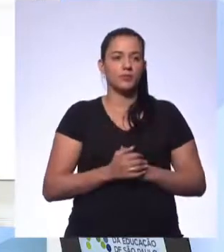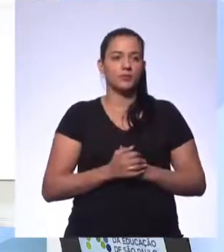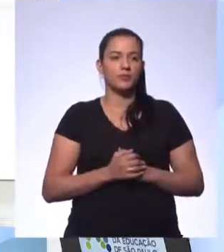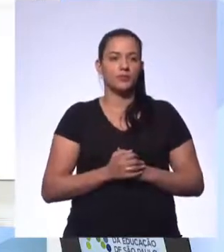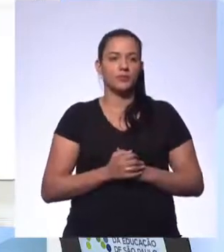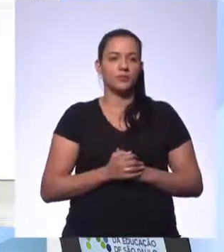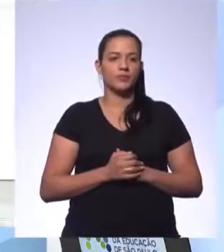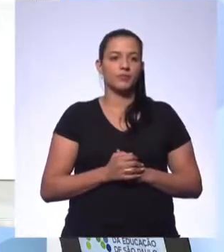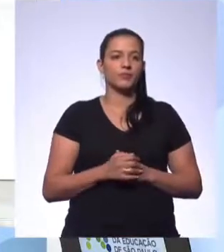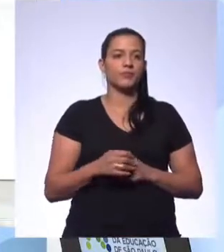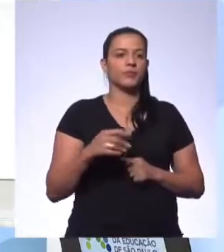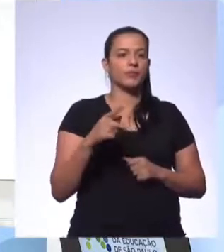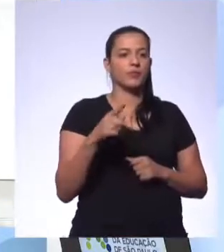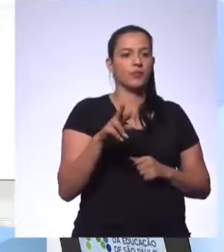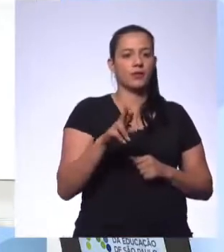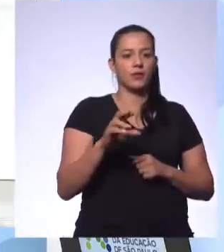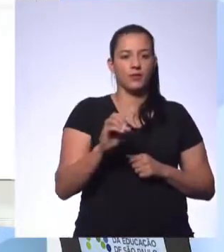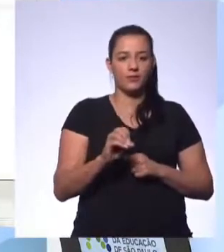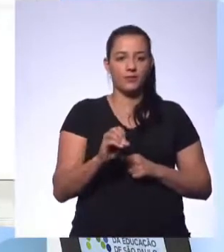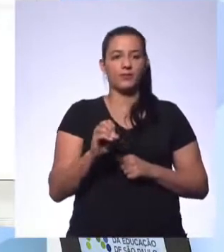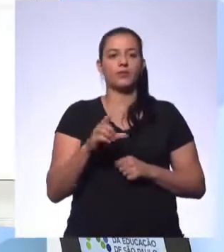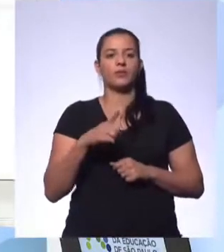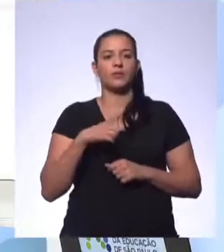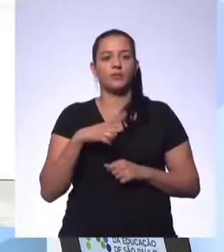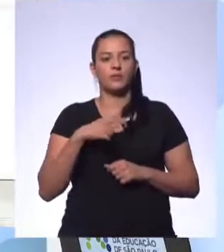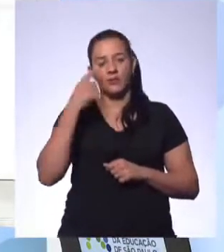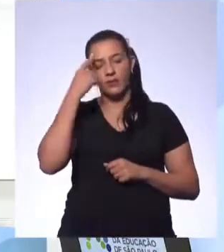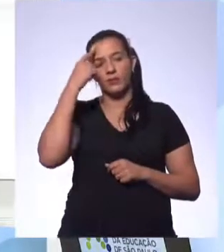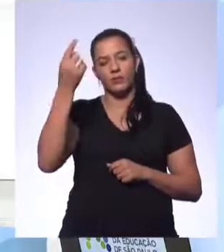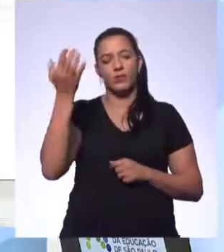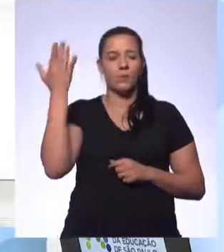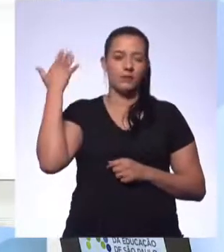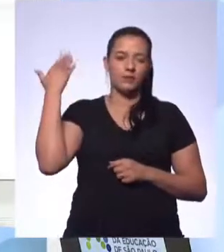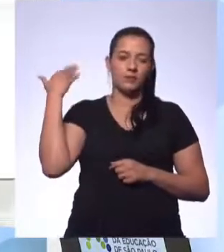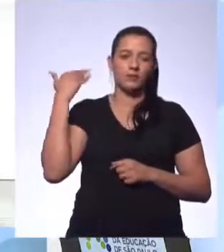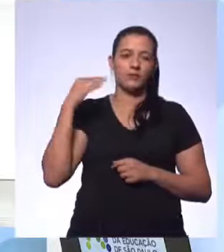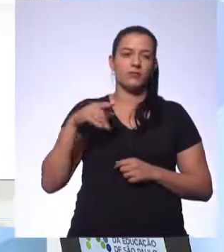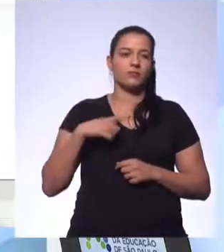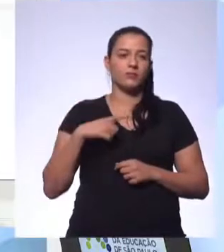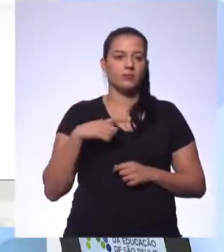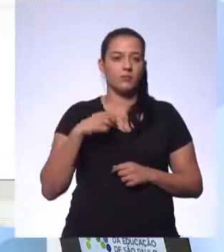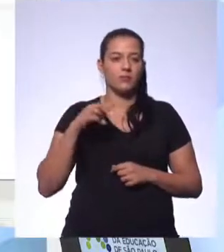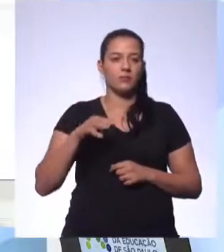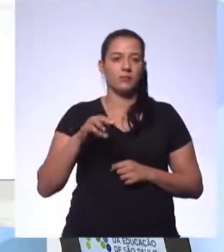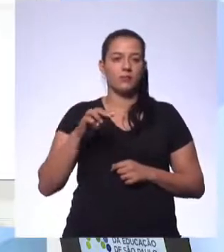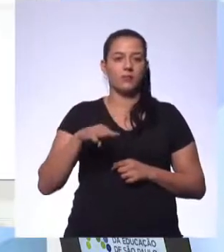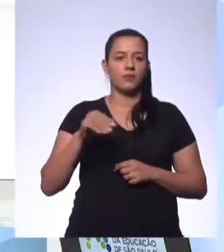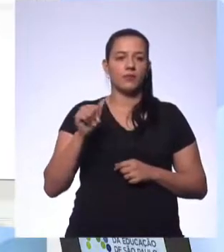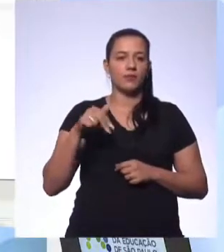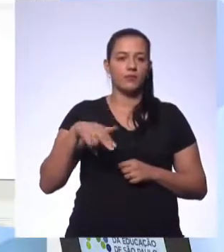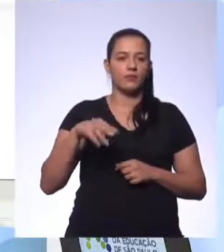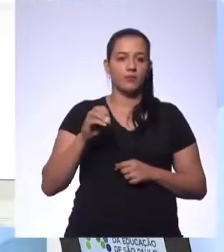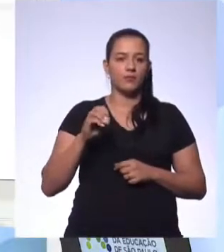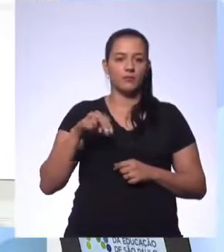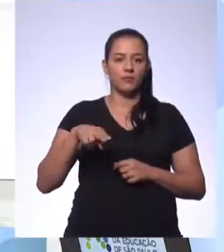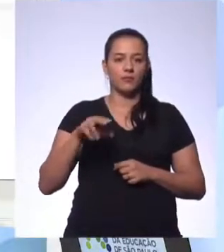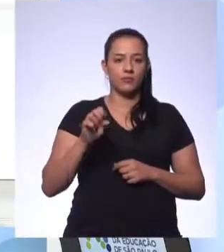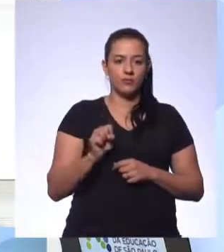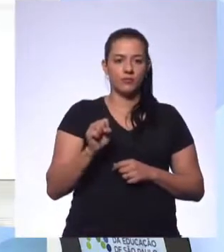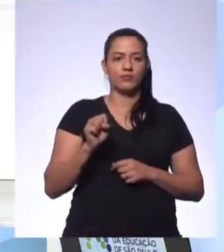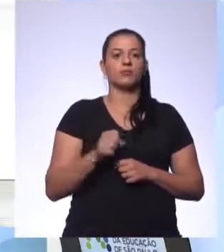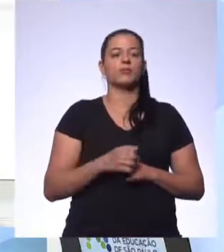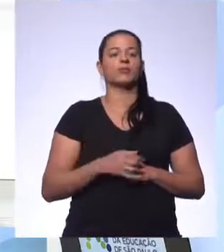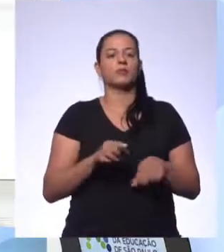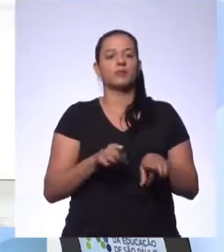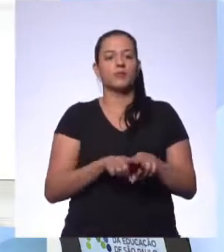A Pro Isabel lembrou dos Mamonas Assassinas, né? Que tanto fizeram a alegria aí da criançada, né, da gurizada mais